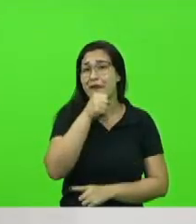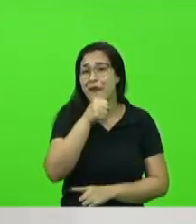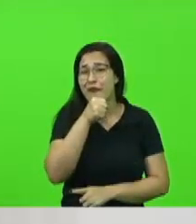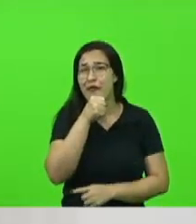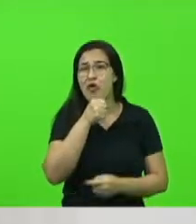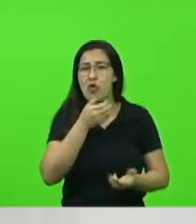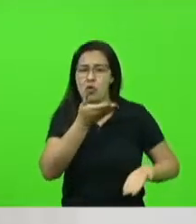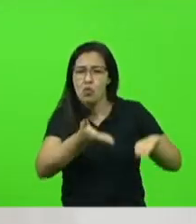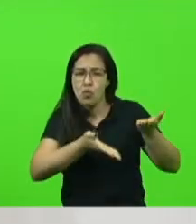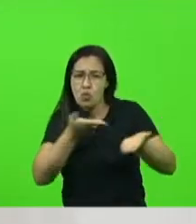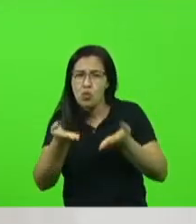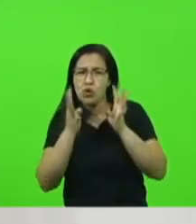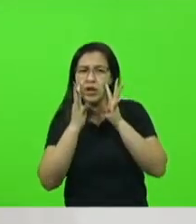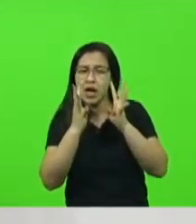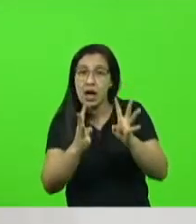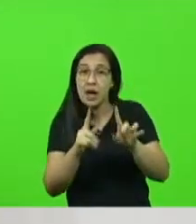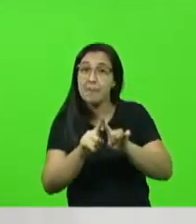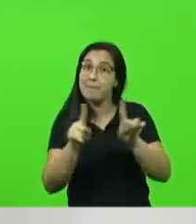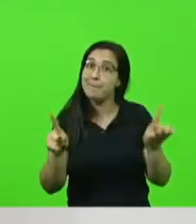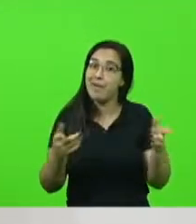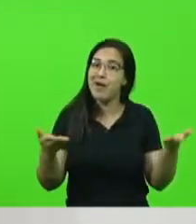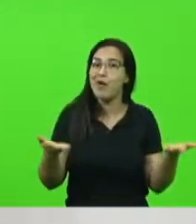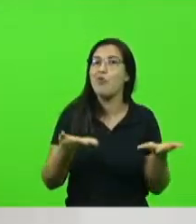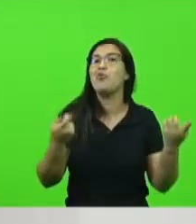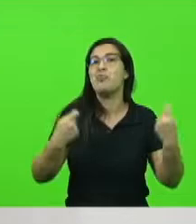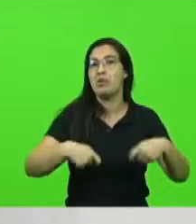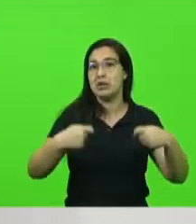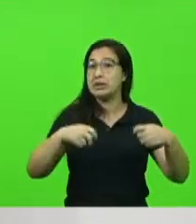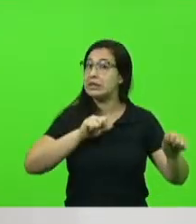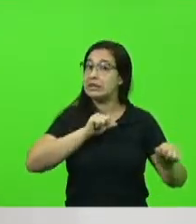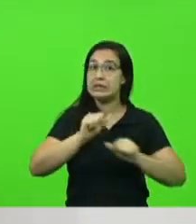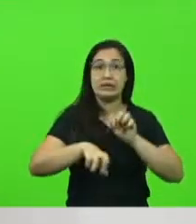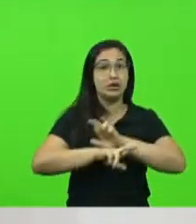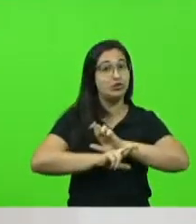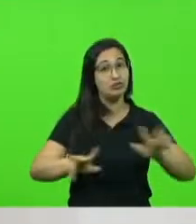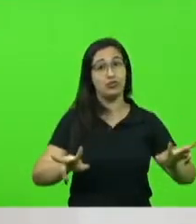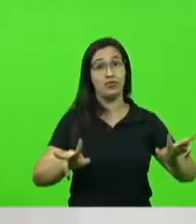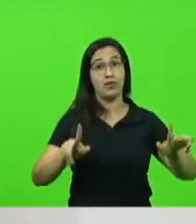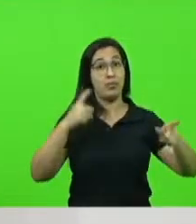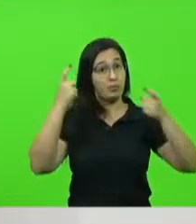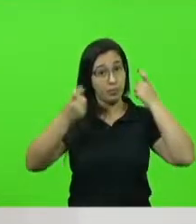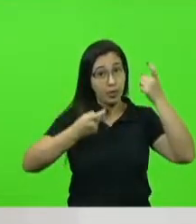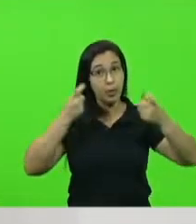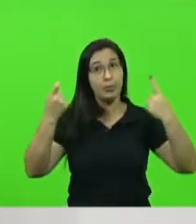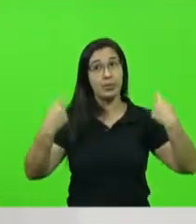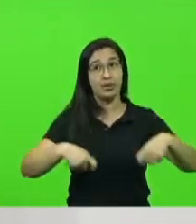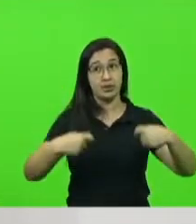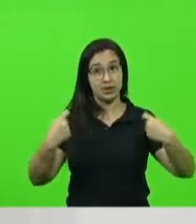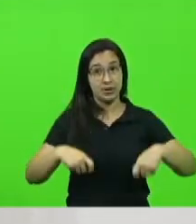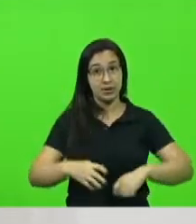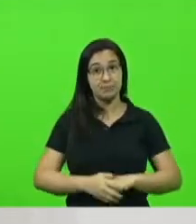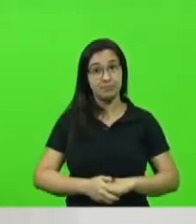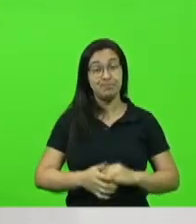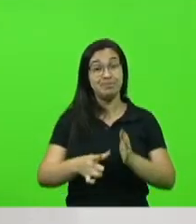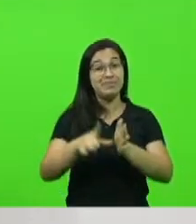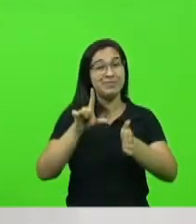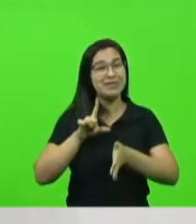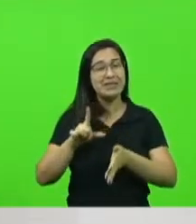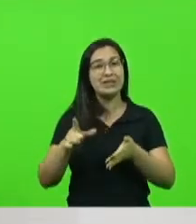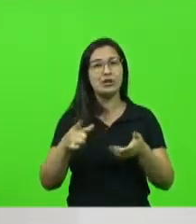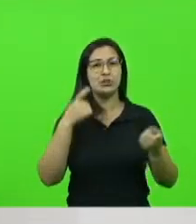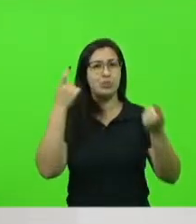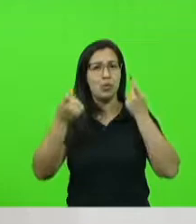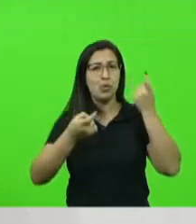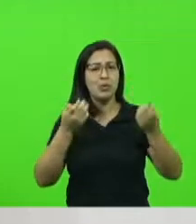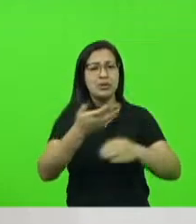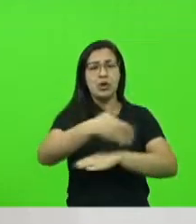mas hoje nós temos que nos preocupar. Antes a preocupação era maior se estava na rua e com